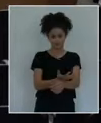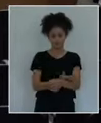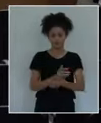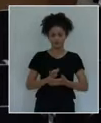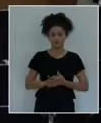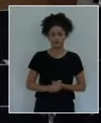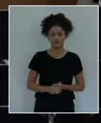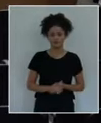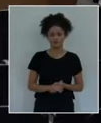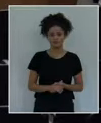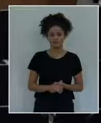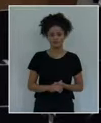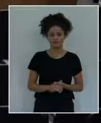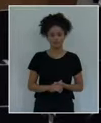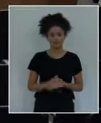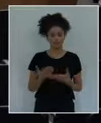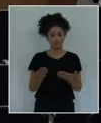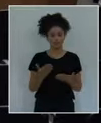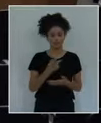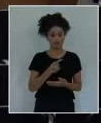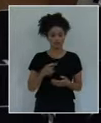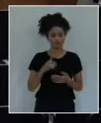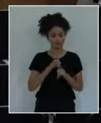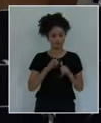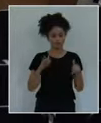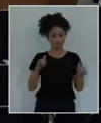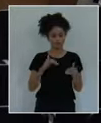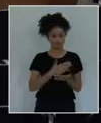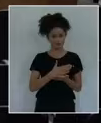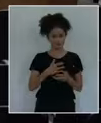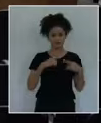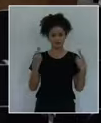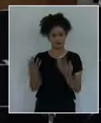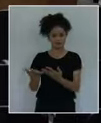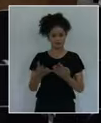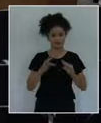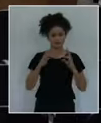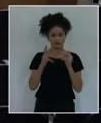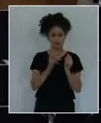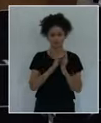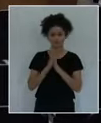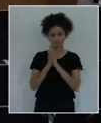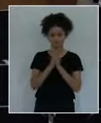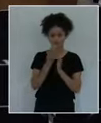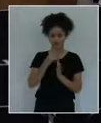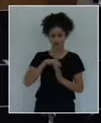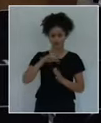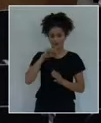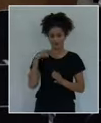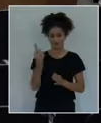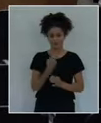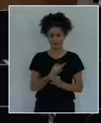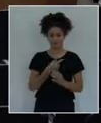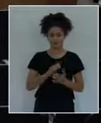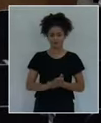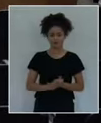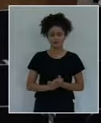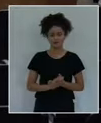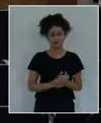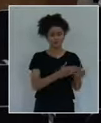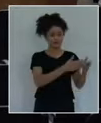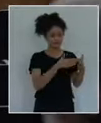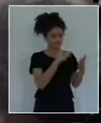Moura. Havendo número legal, a presidente deu início à reunião e convidou a todos para fazer a oração do Pai Nosso, e em